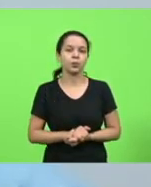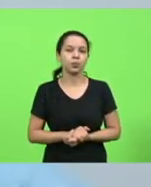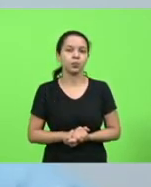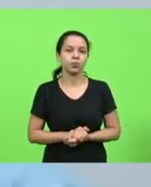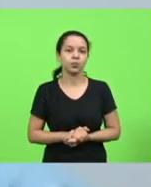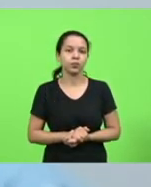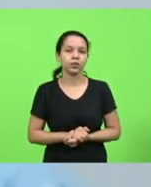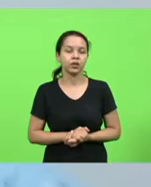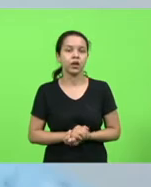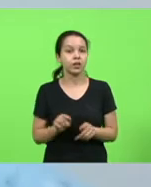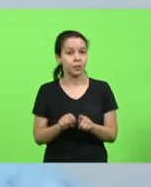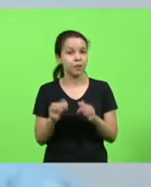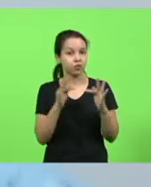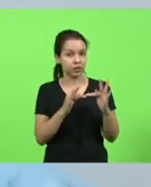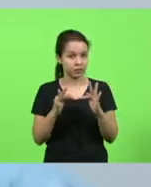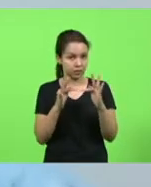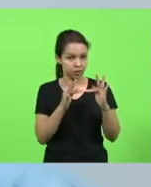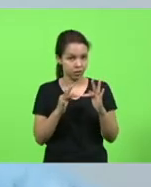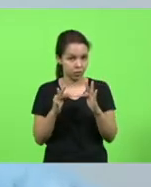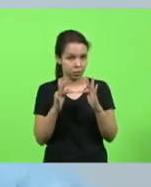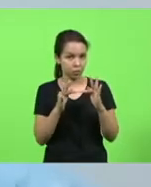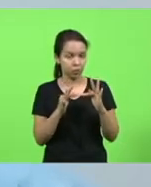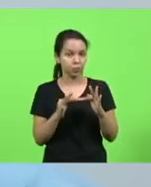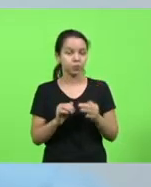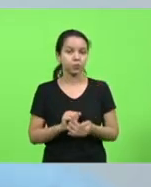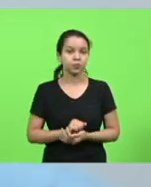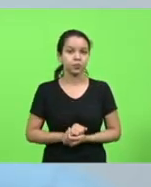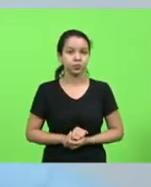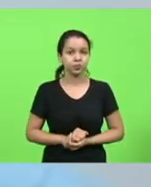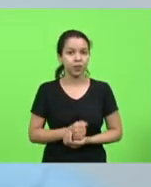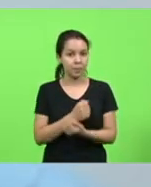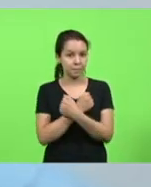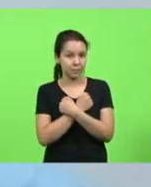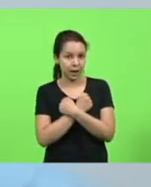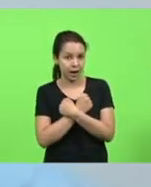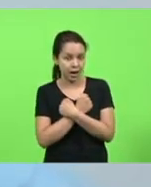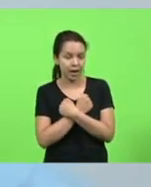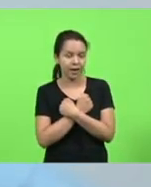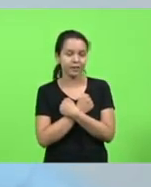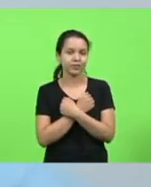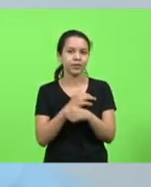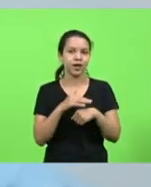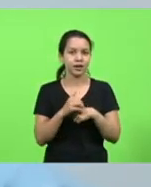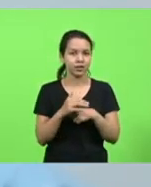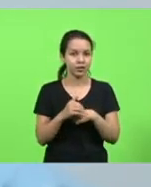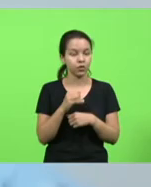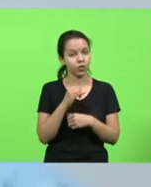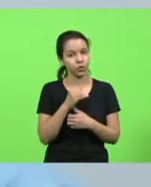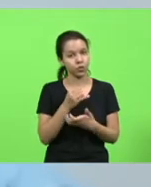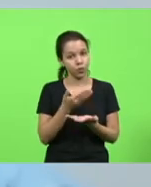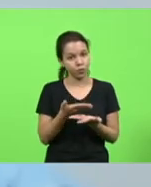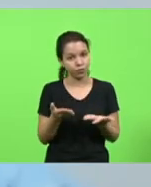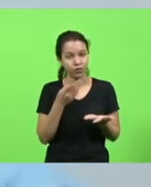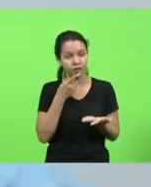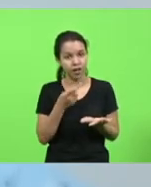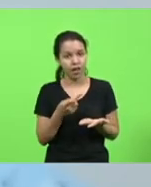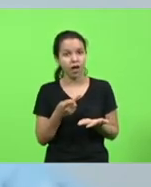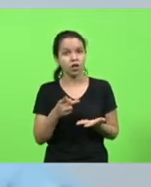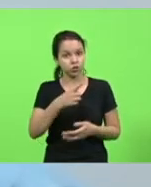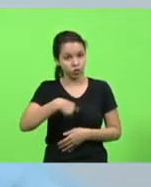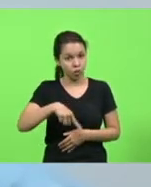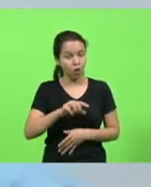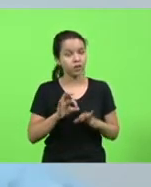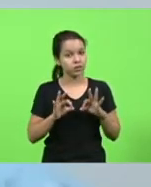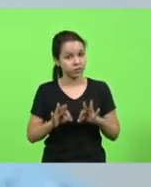Fundação Catarinense, meu abraço aí, meu carinho, dizer que nós, com certeza, enquanto representantes